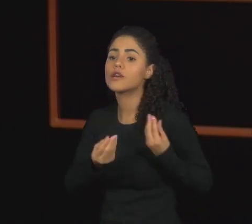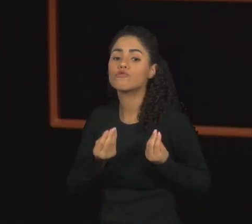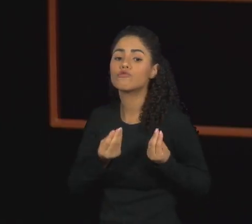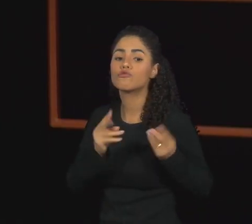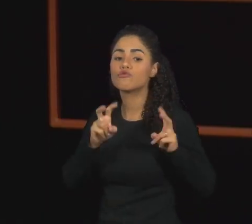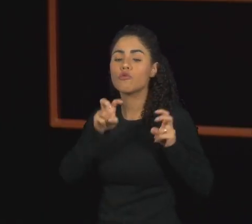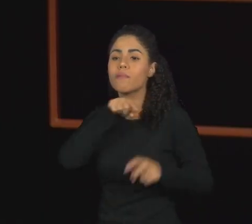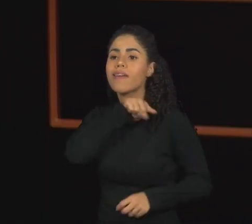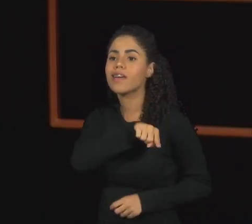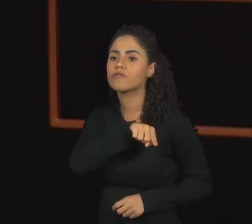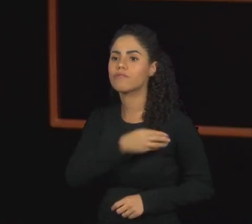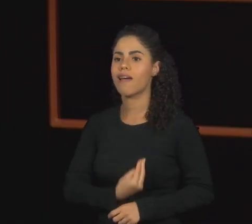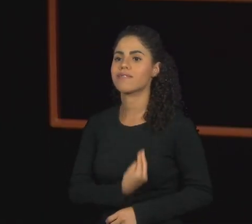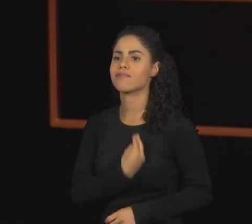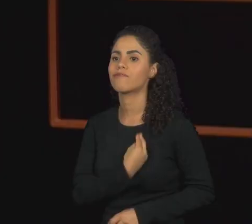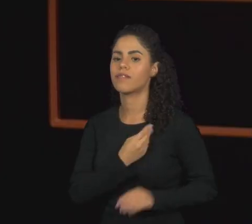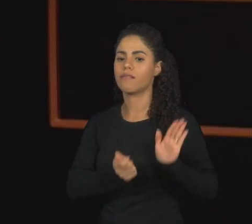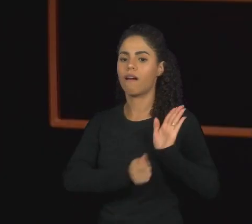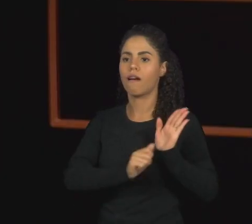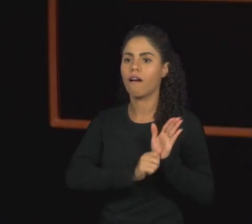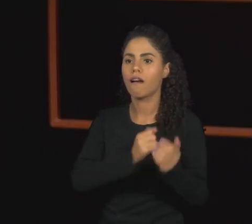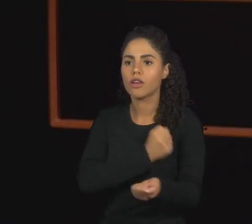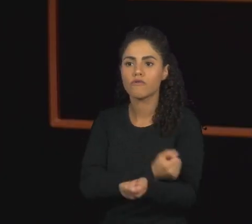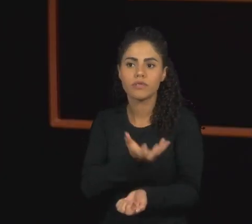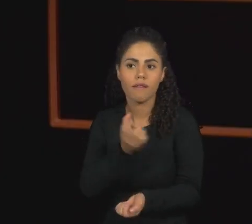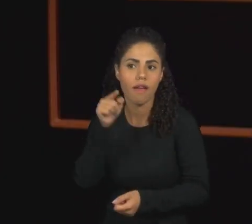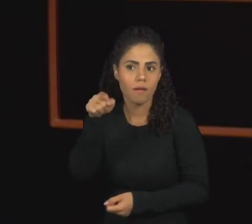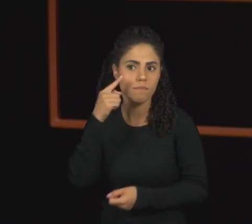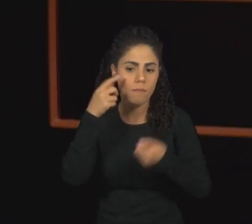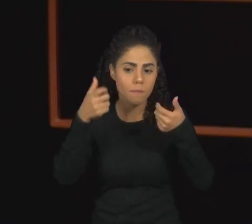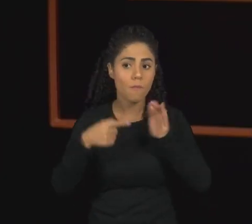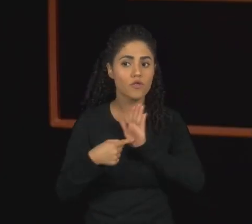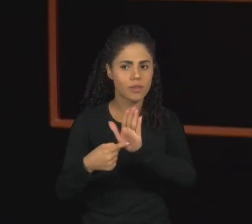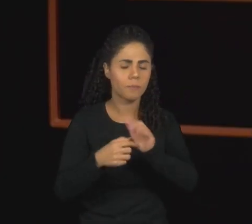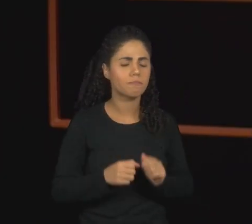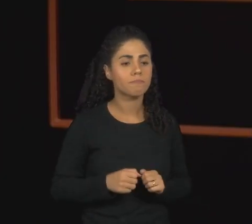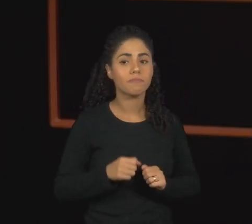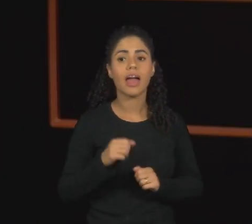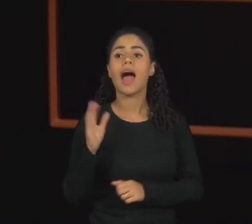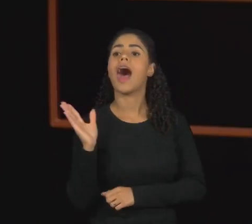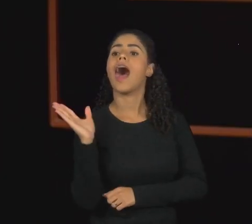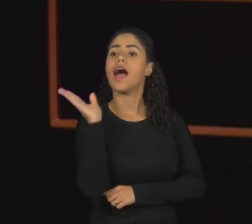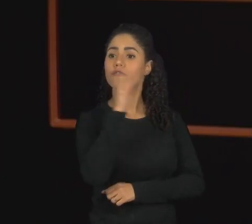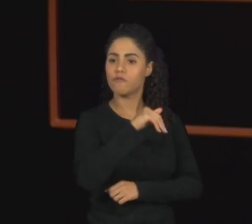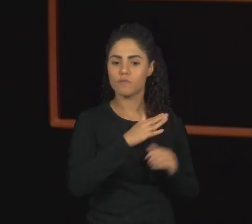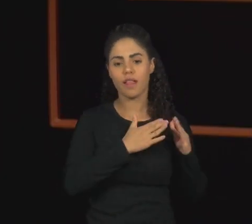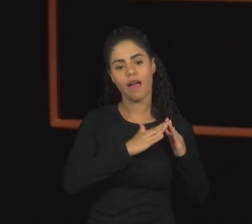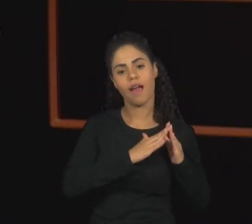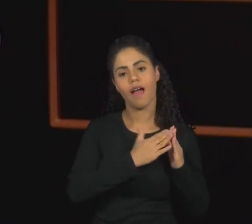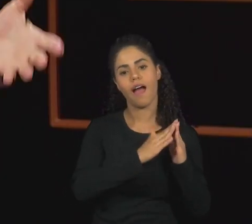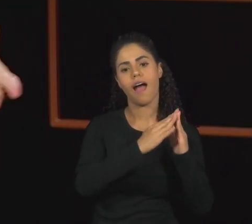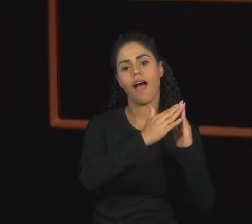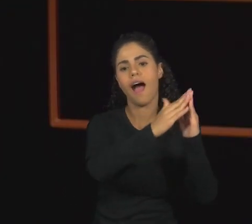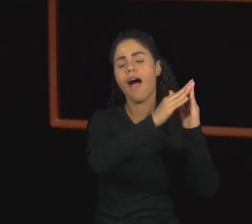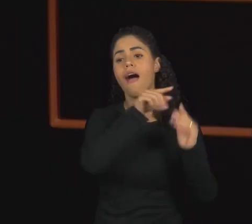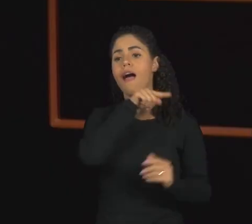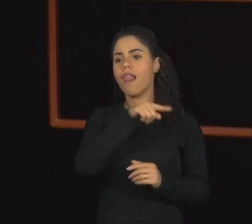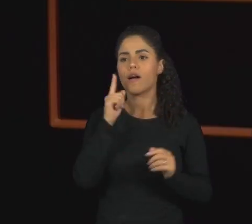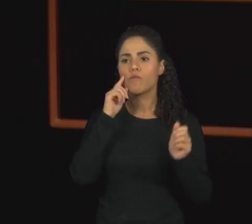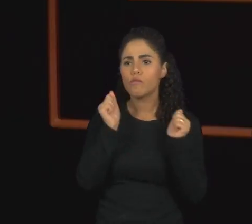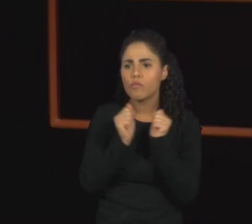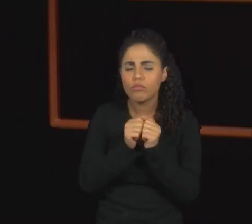eles sobre essa realidade que você está querendo pesquisar. E fui para o Vidigal, para o Morro do Vidigal, e me encantei com o